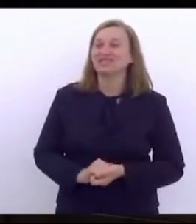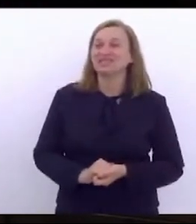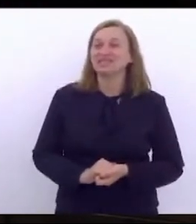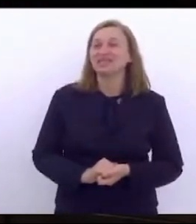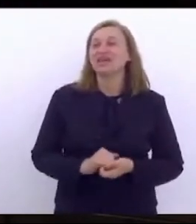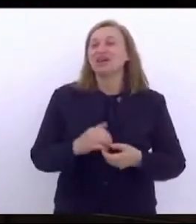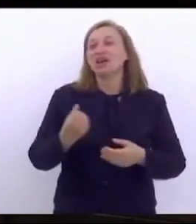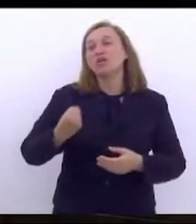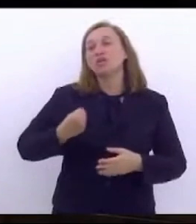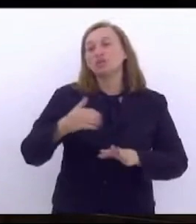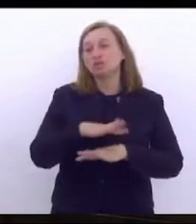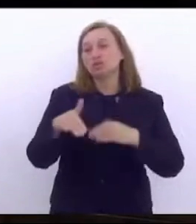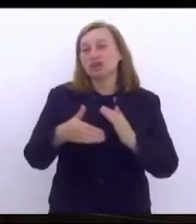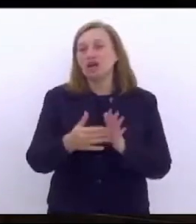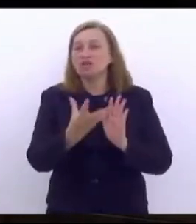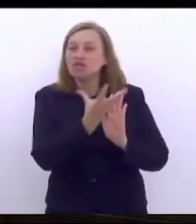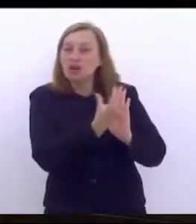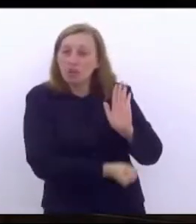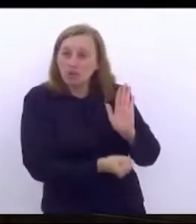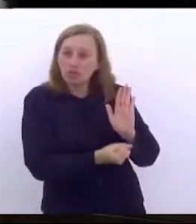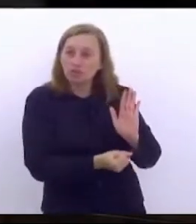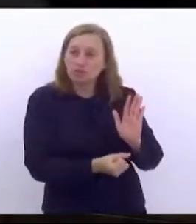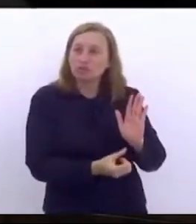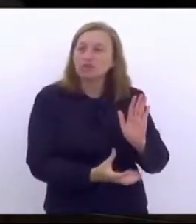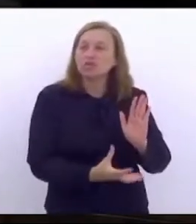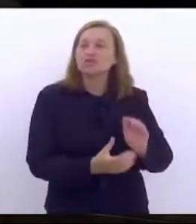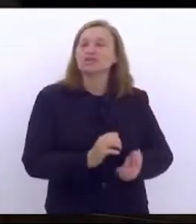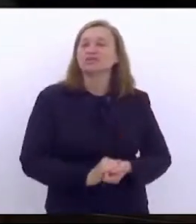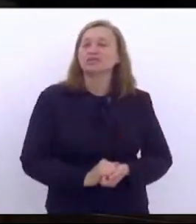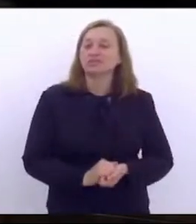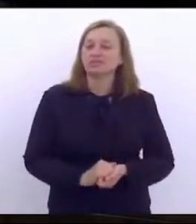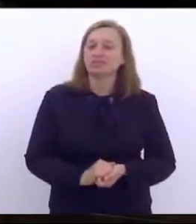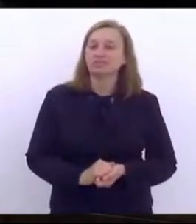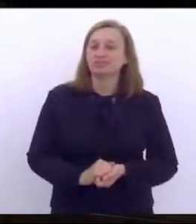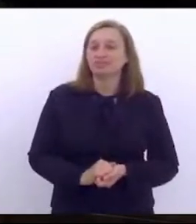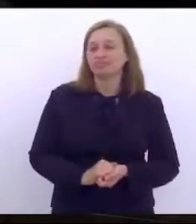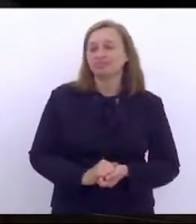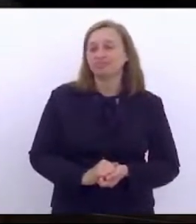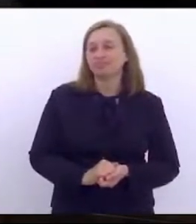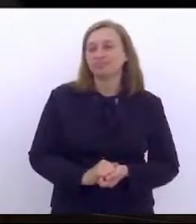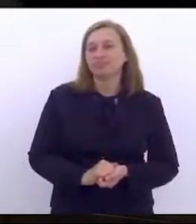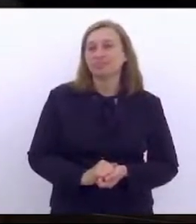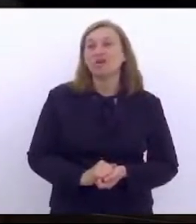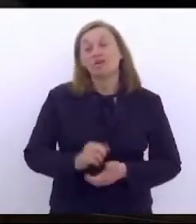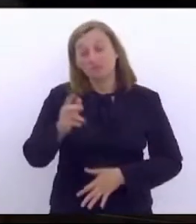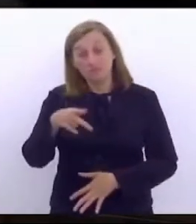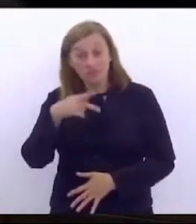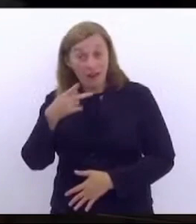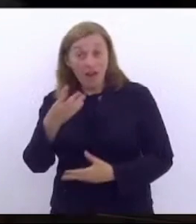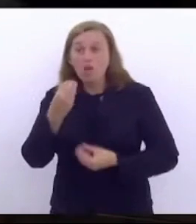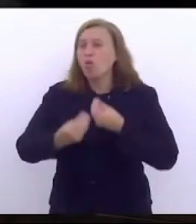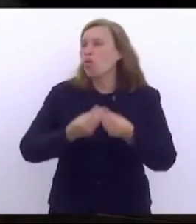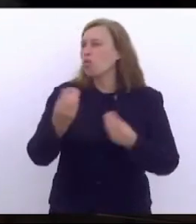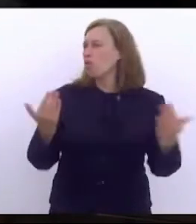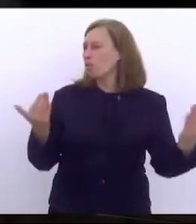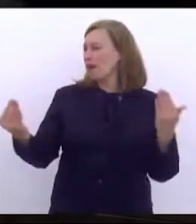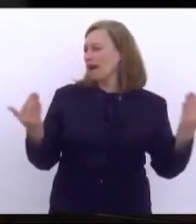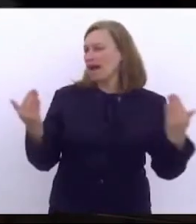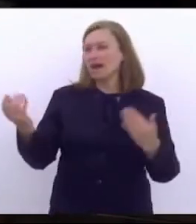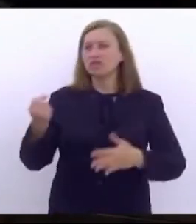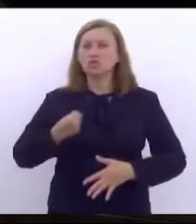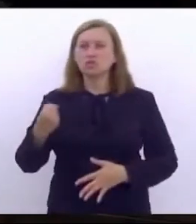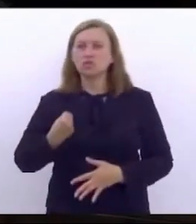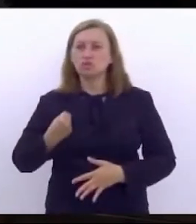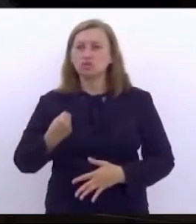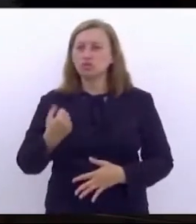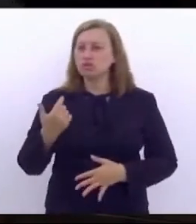totalidade dos abortos. Então, pode ter abortos fora do sistema, fora do relatório. Então, como dizer, né, como comparar números se você